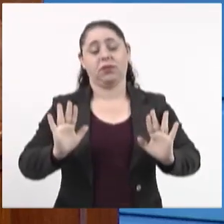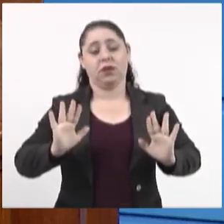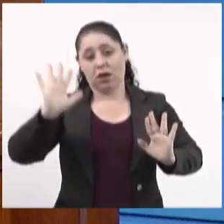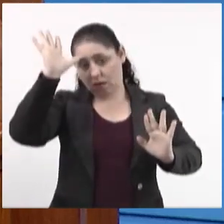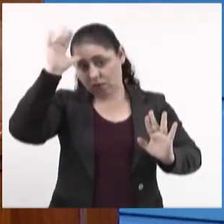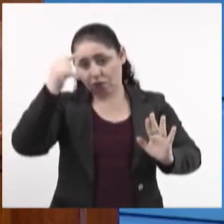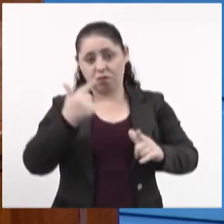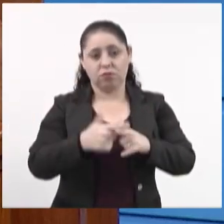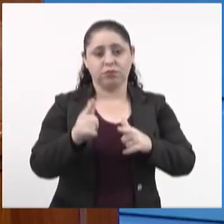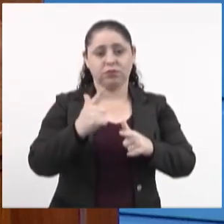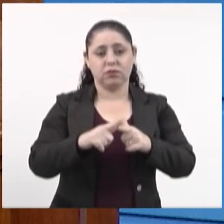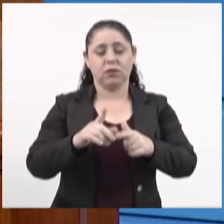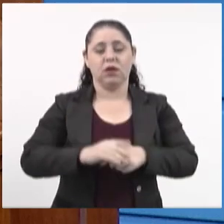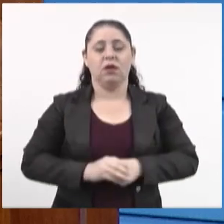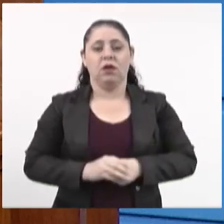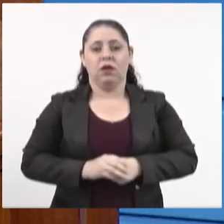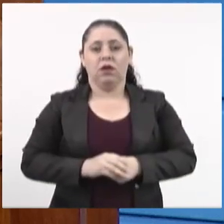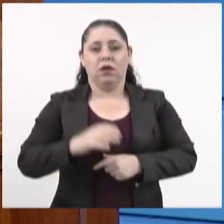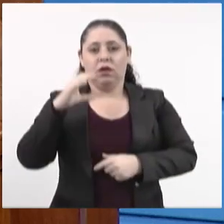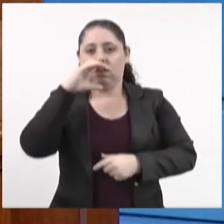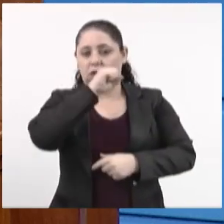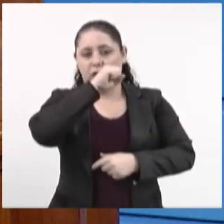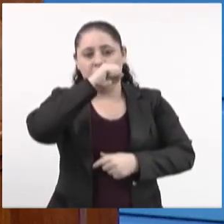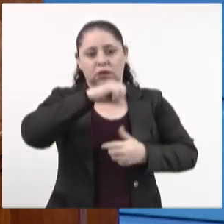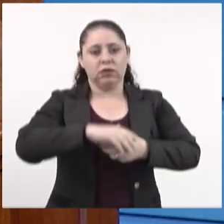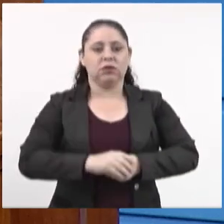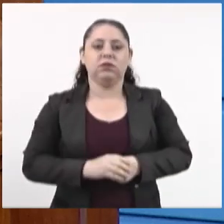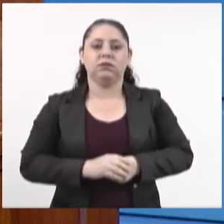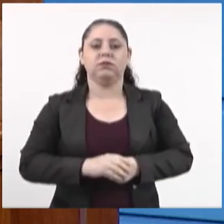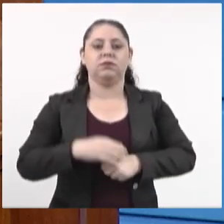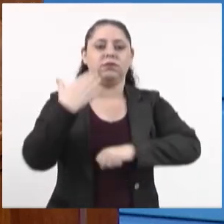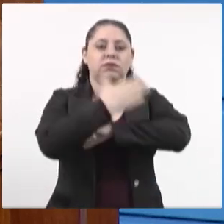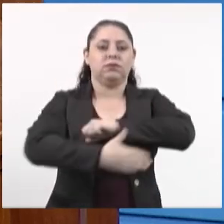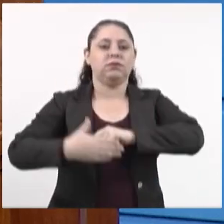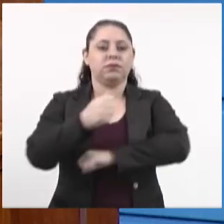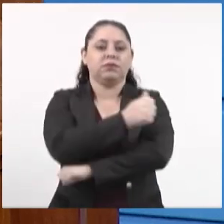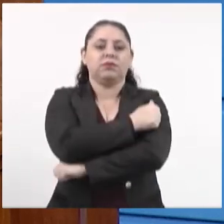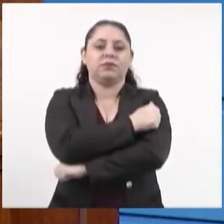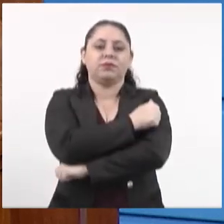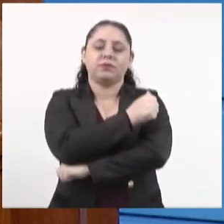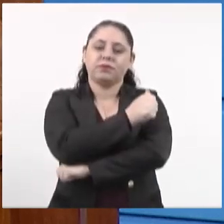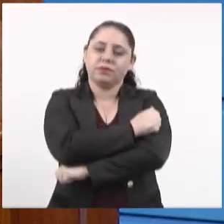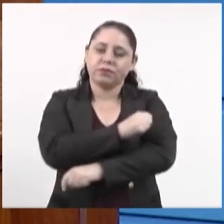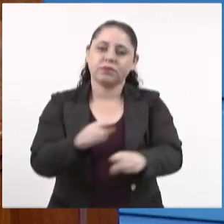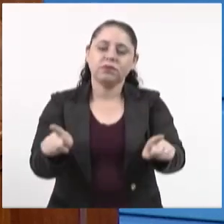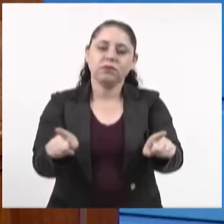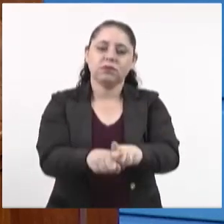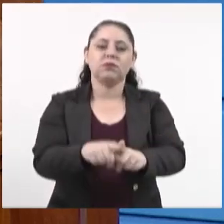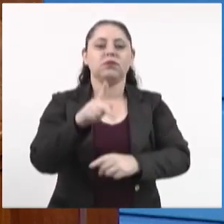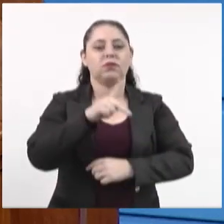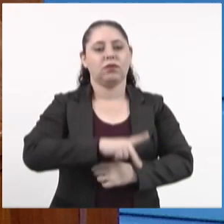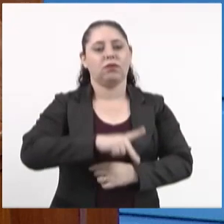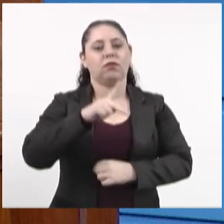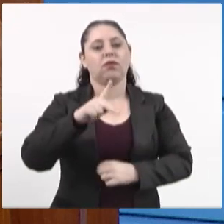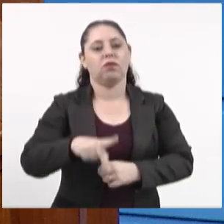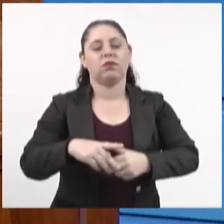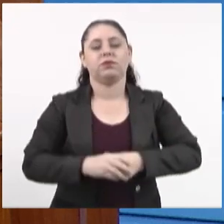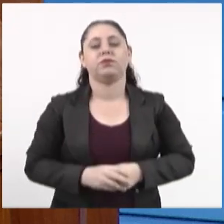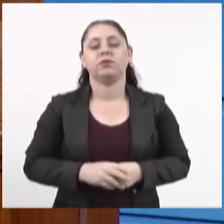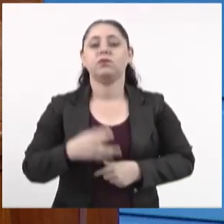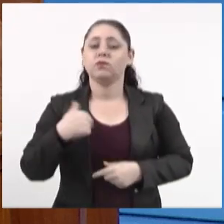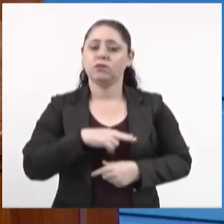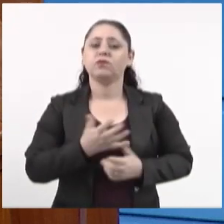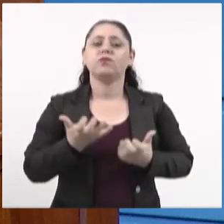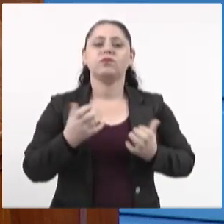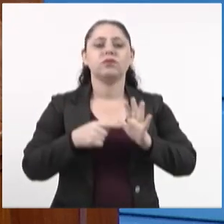para resolver o problema, de uma vez por todas, e proteger os alunos e também os professores, nós